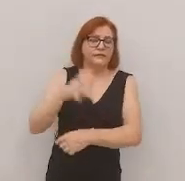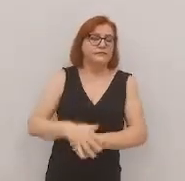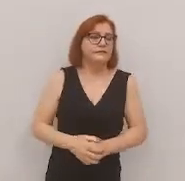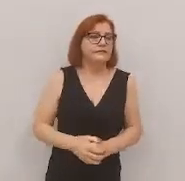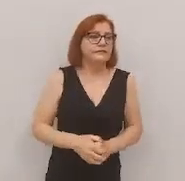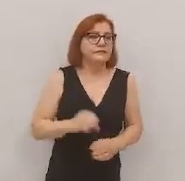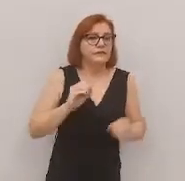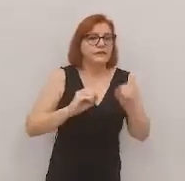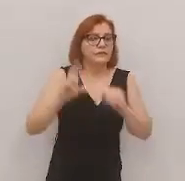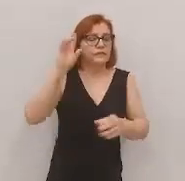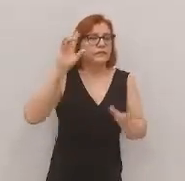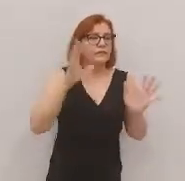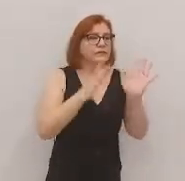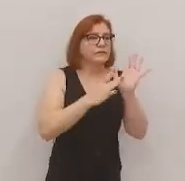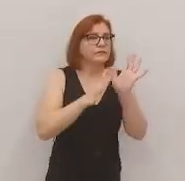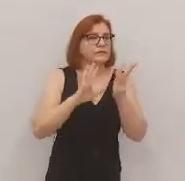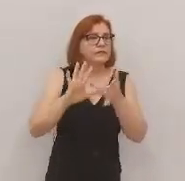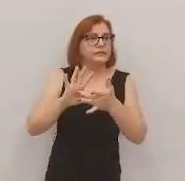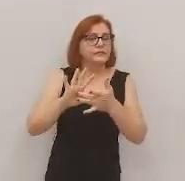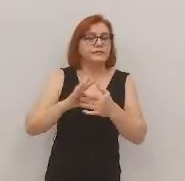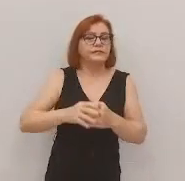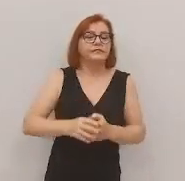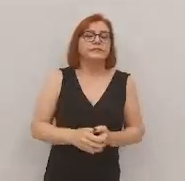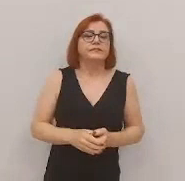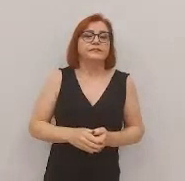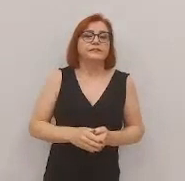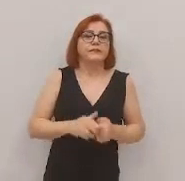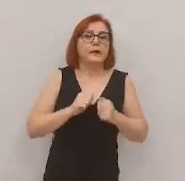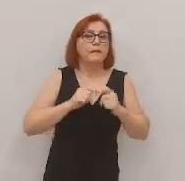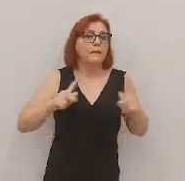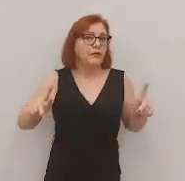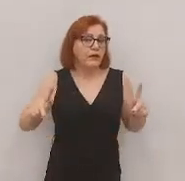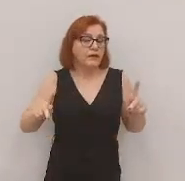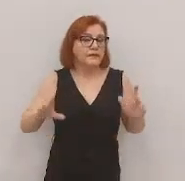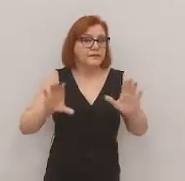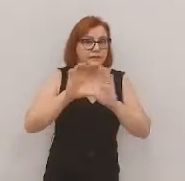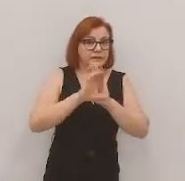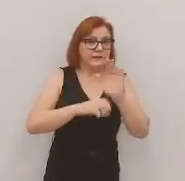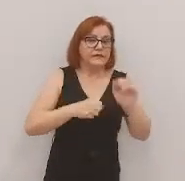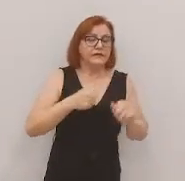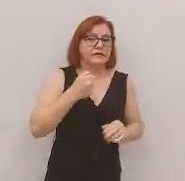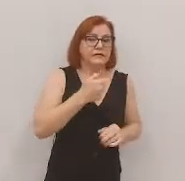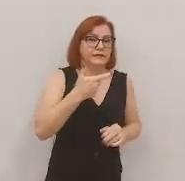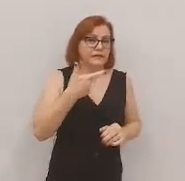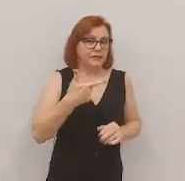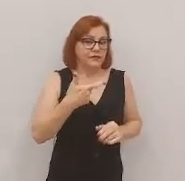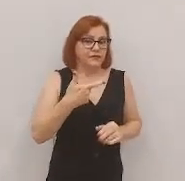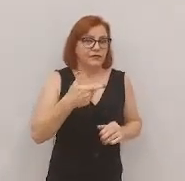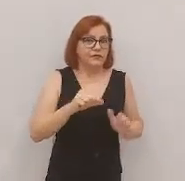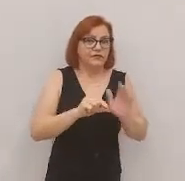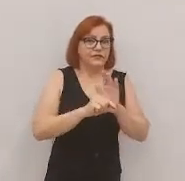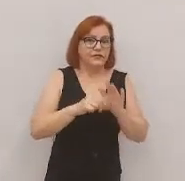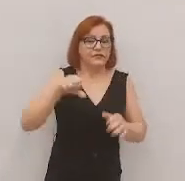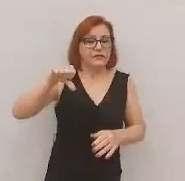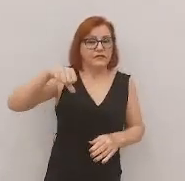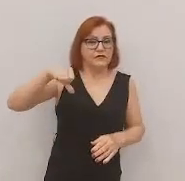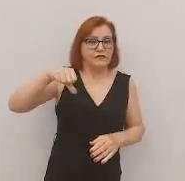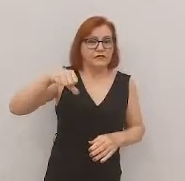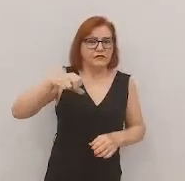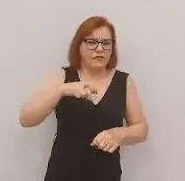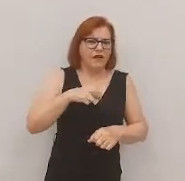Oh, Senhor Jesus. E Apocalipse 12:9? A velha serpente,